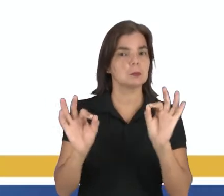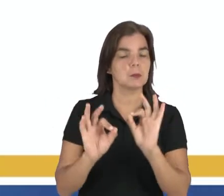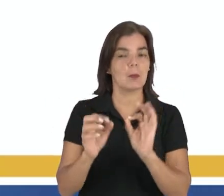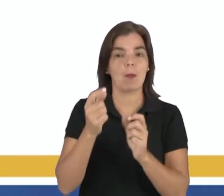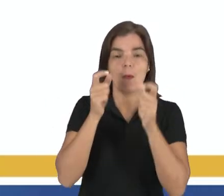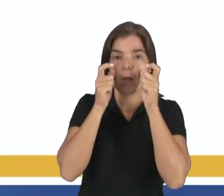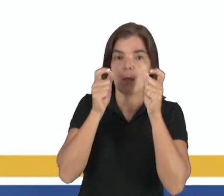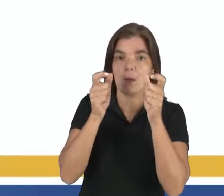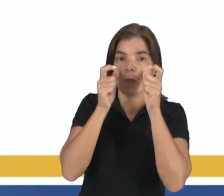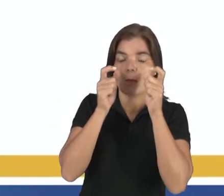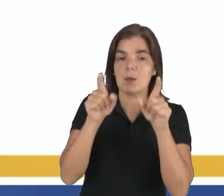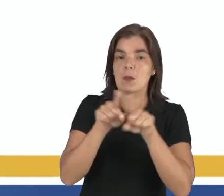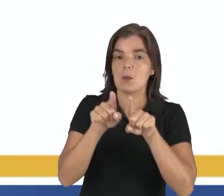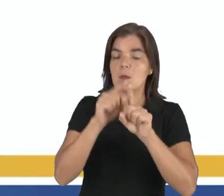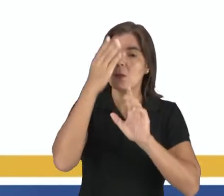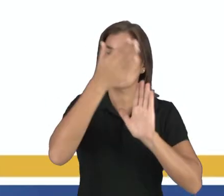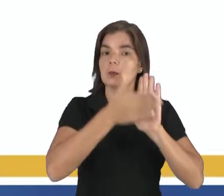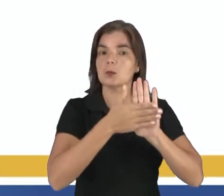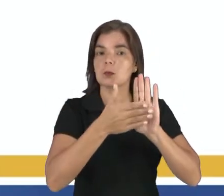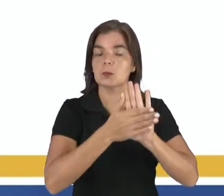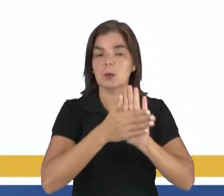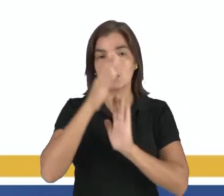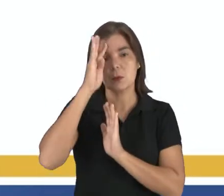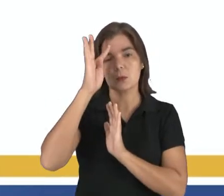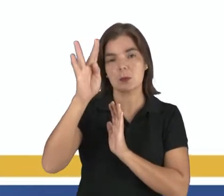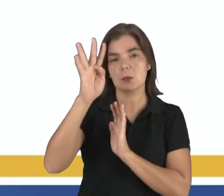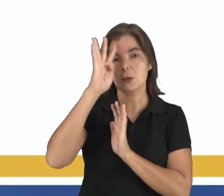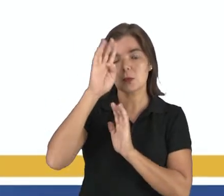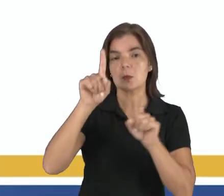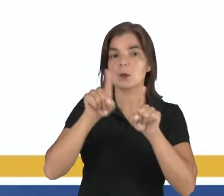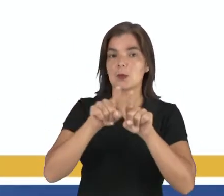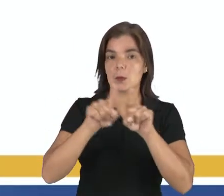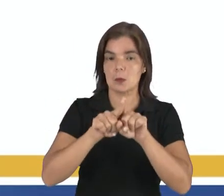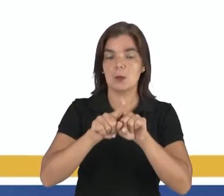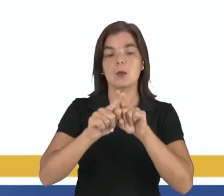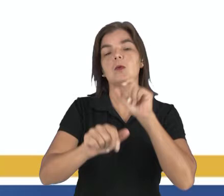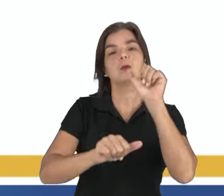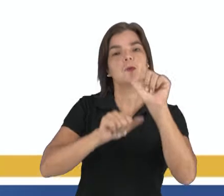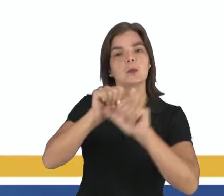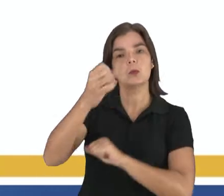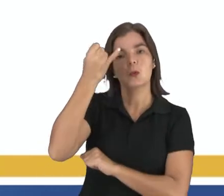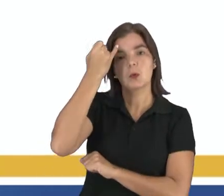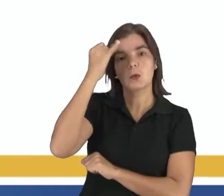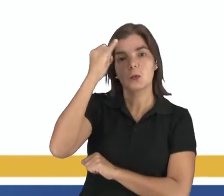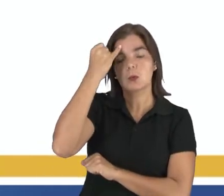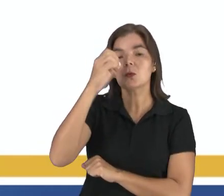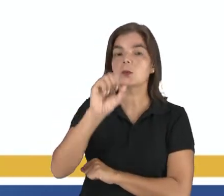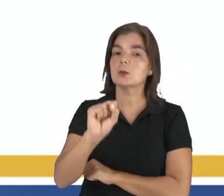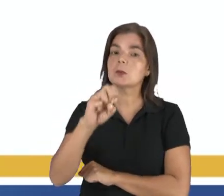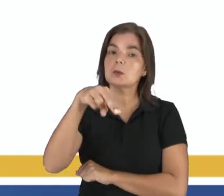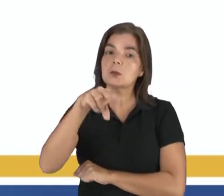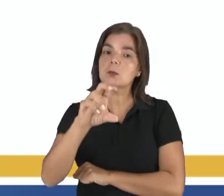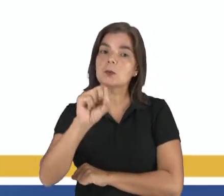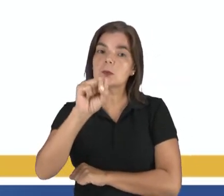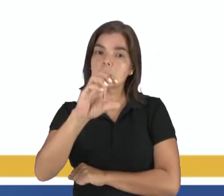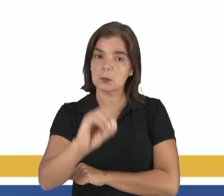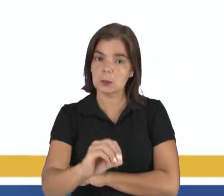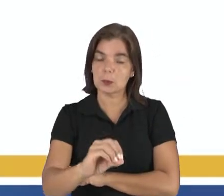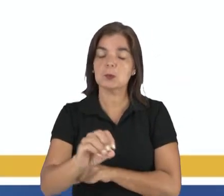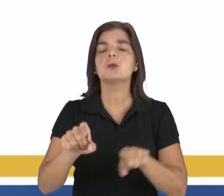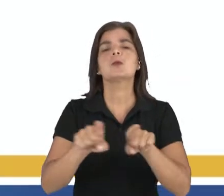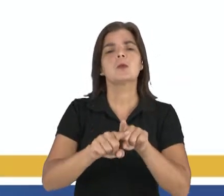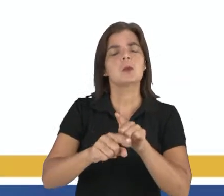a tentar comprovar suas teorias e desmistificar a ideia de senso comum. Muito